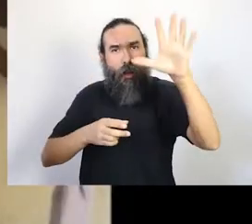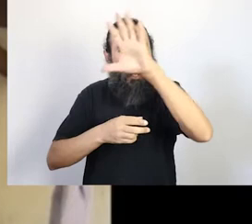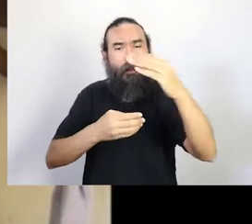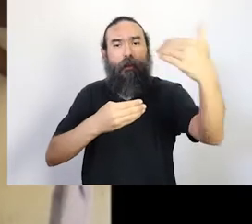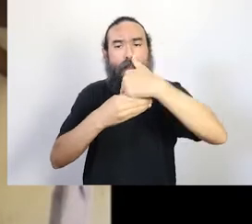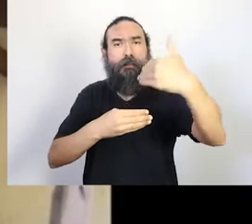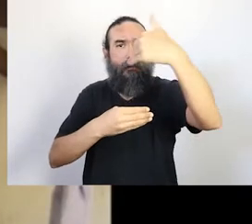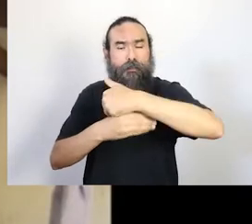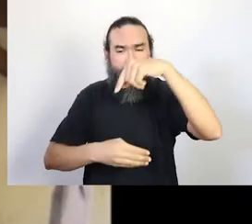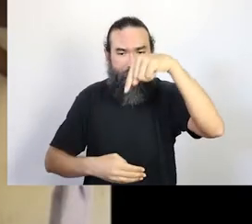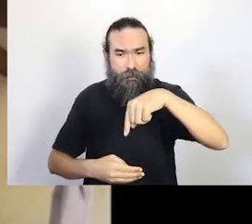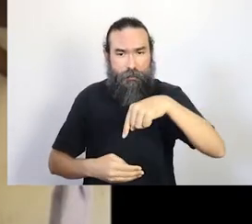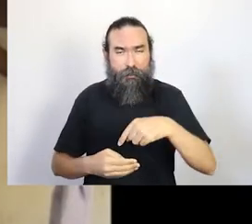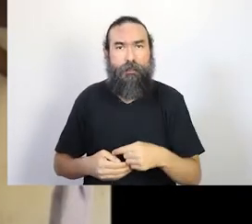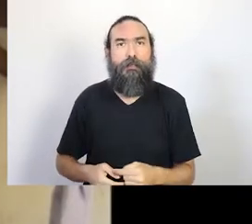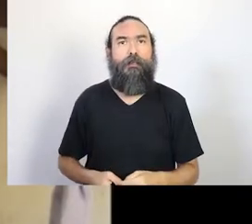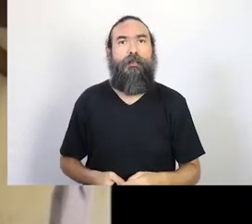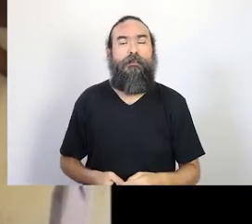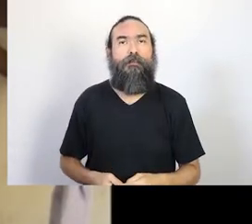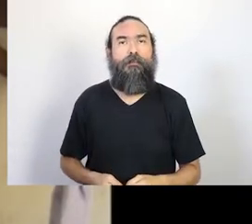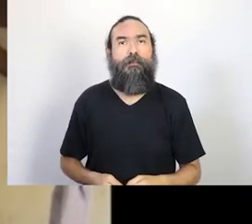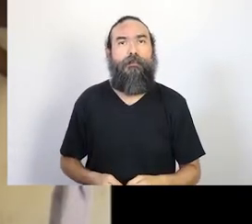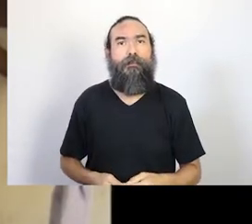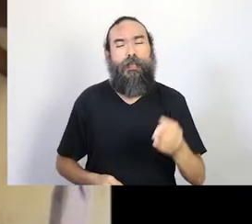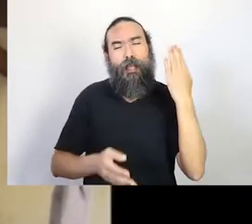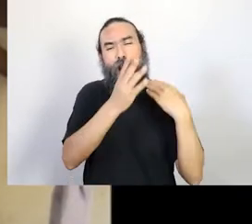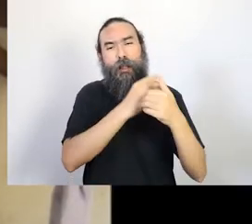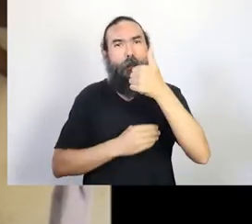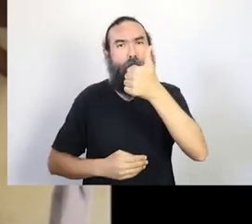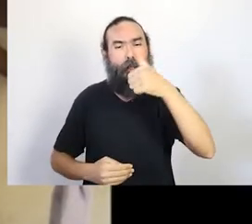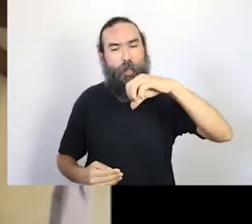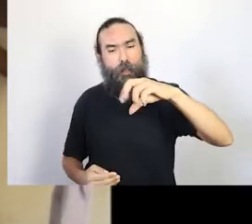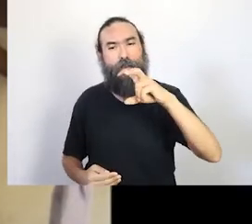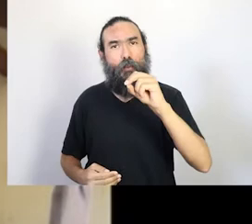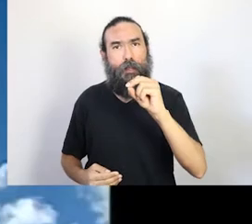veio muitos, esse Lourenço. Nesta ocasião, em